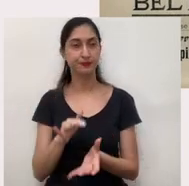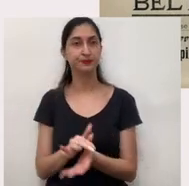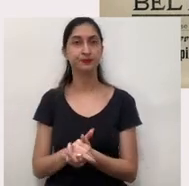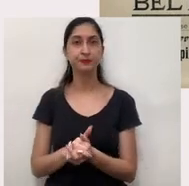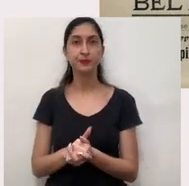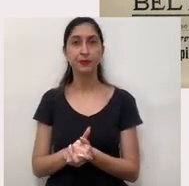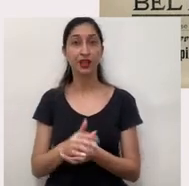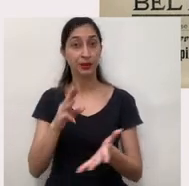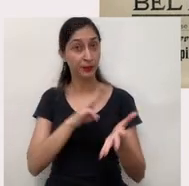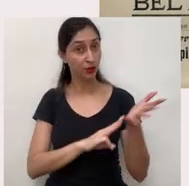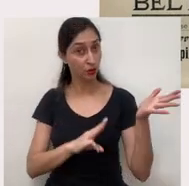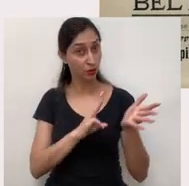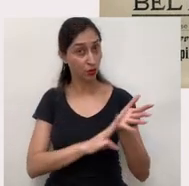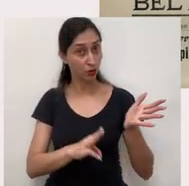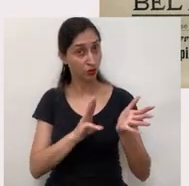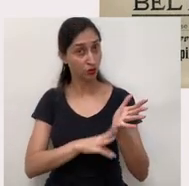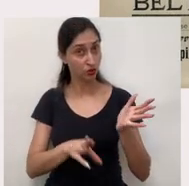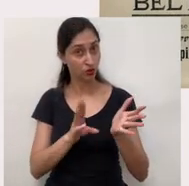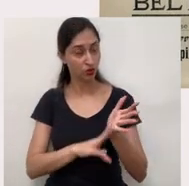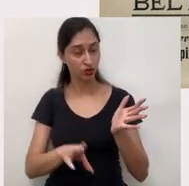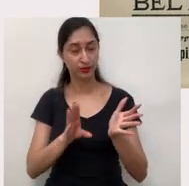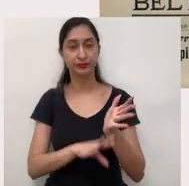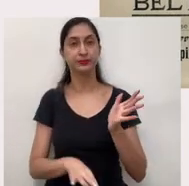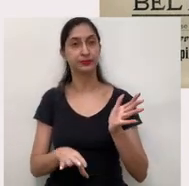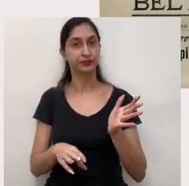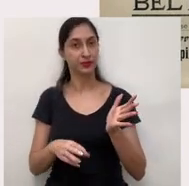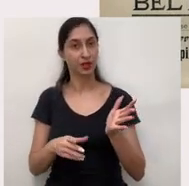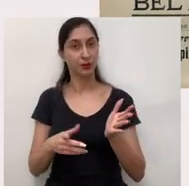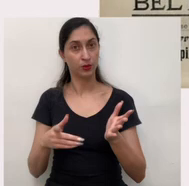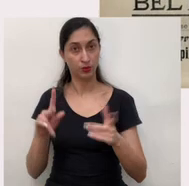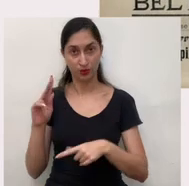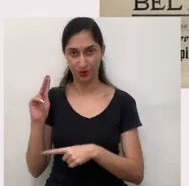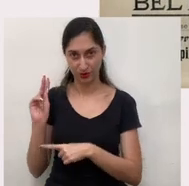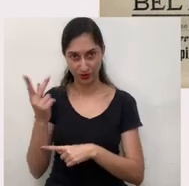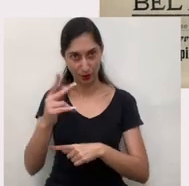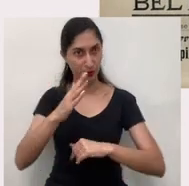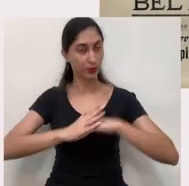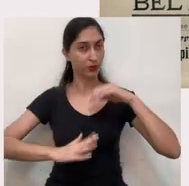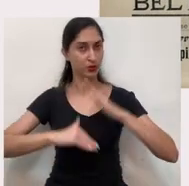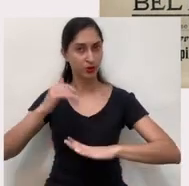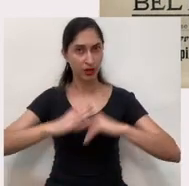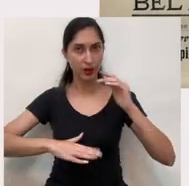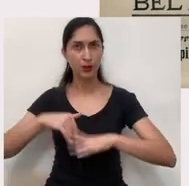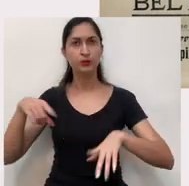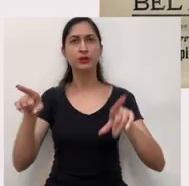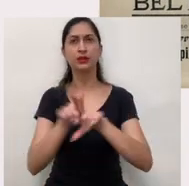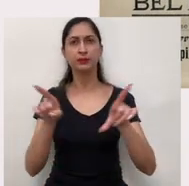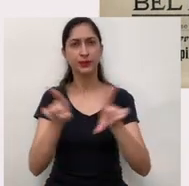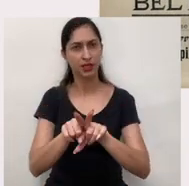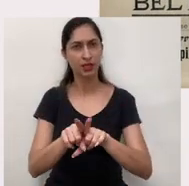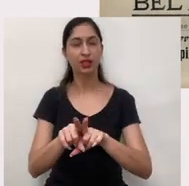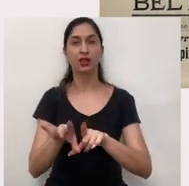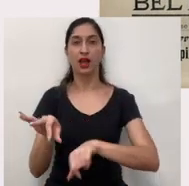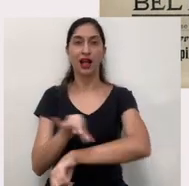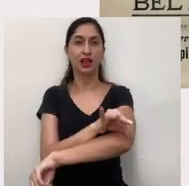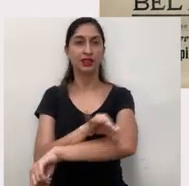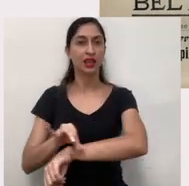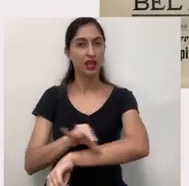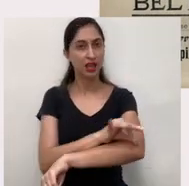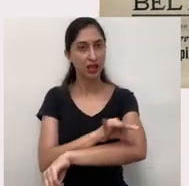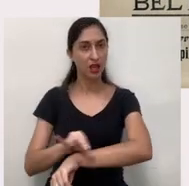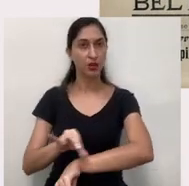dessa metodologia, né, do historiador e do arquiteto que inventaria, né, e